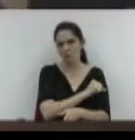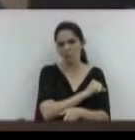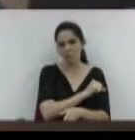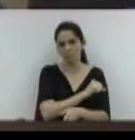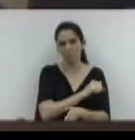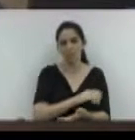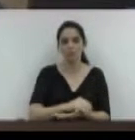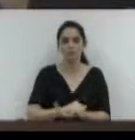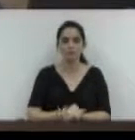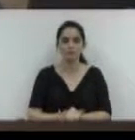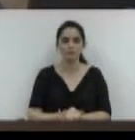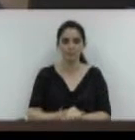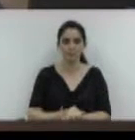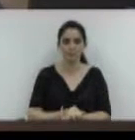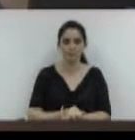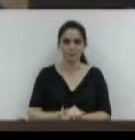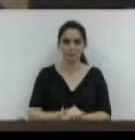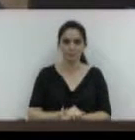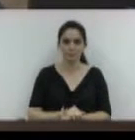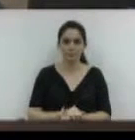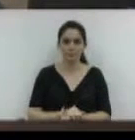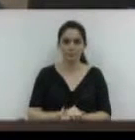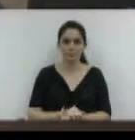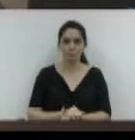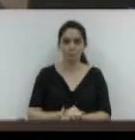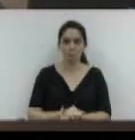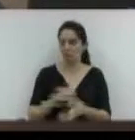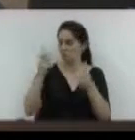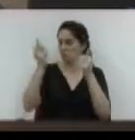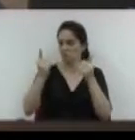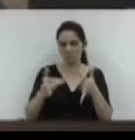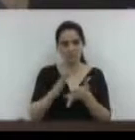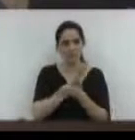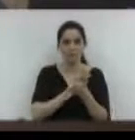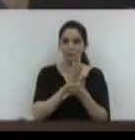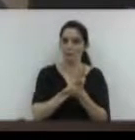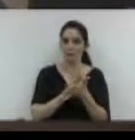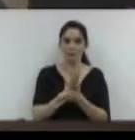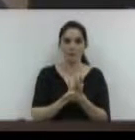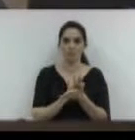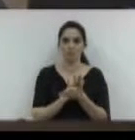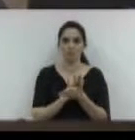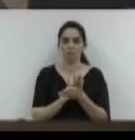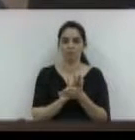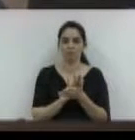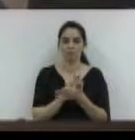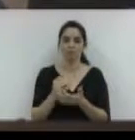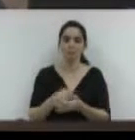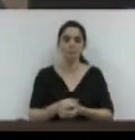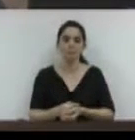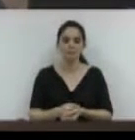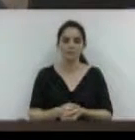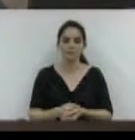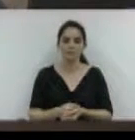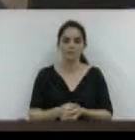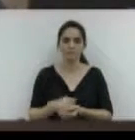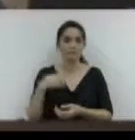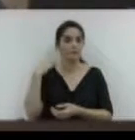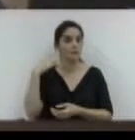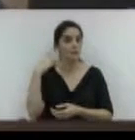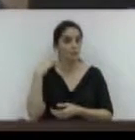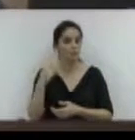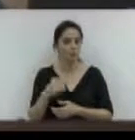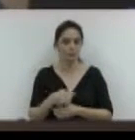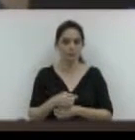abruptamente da sala de audiências, sem justificativa alguma. Pela procuradora do investigado, fora